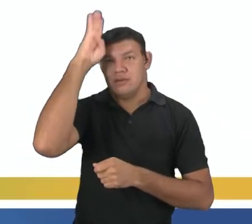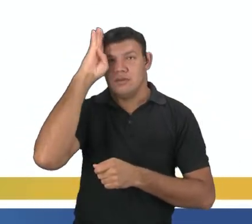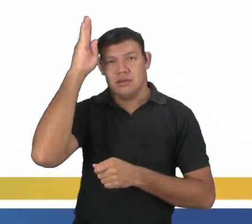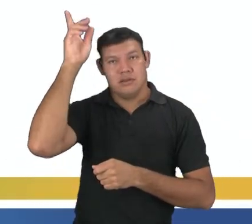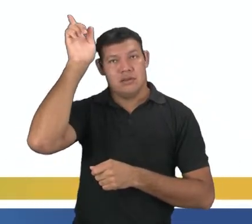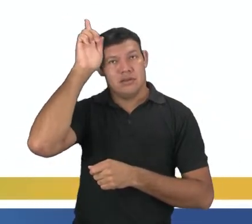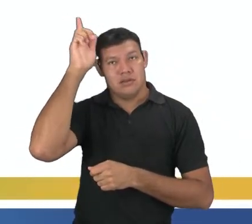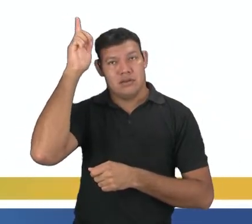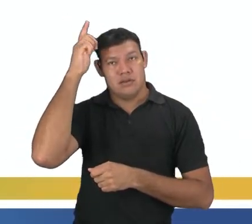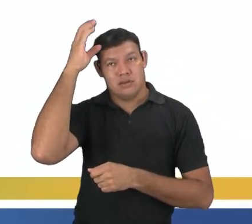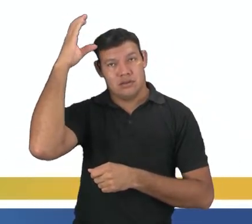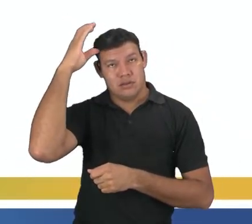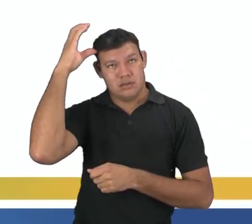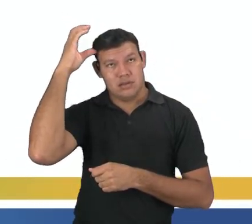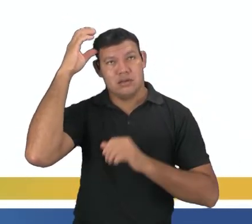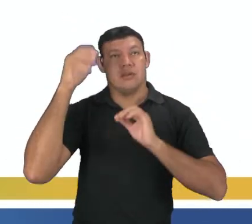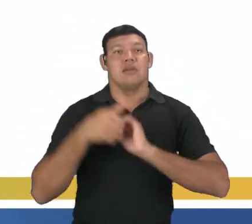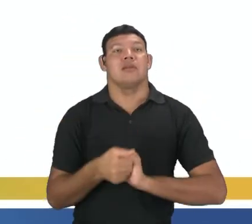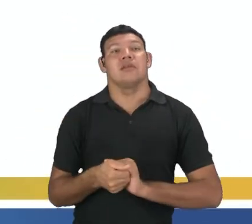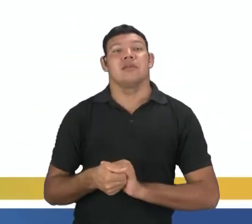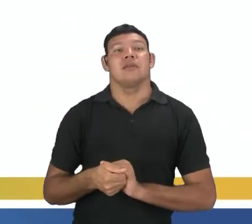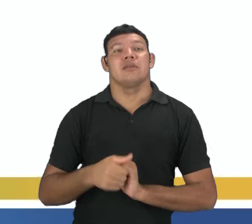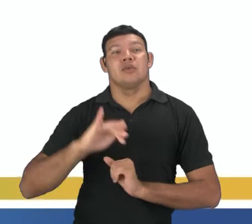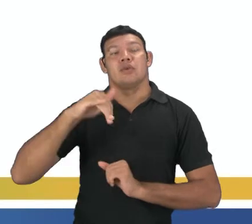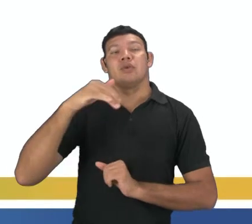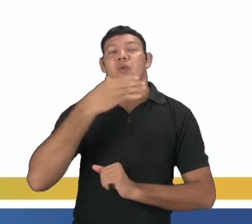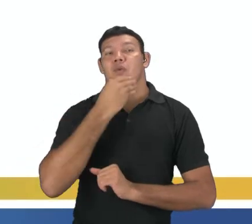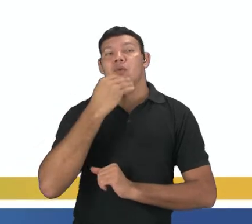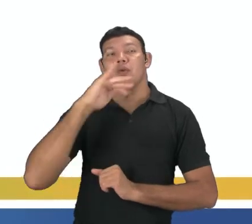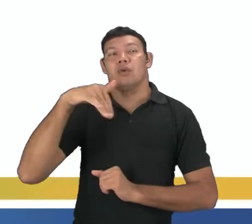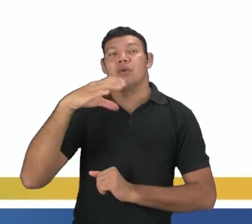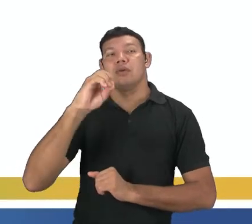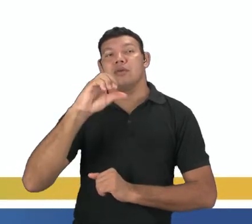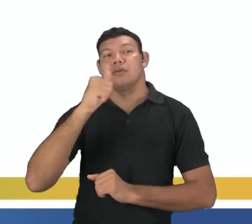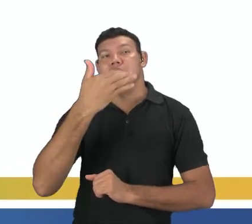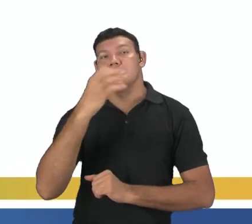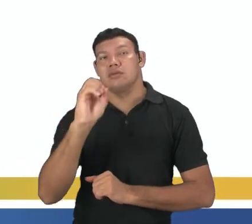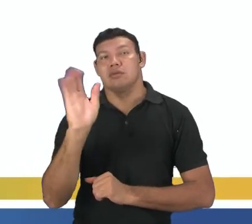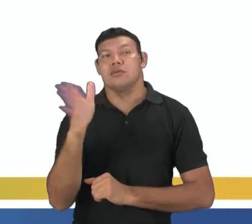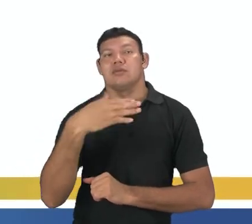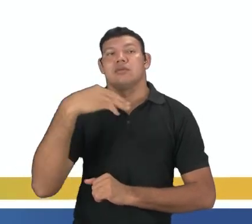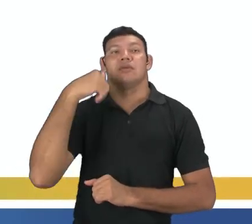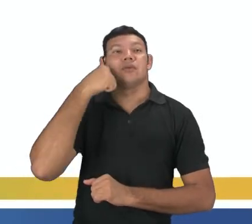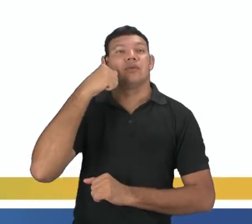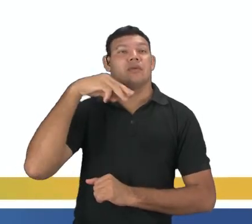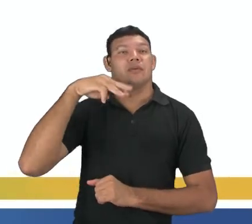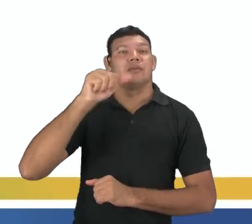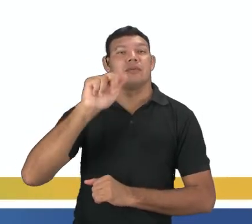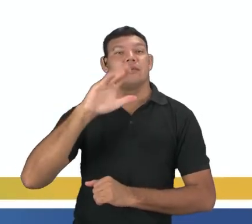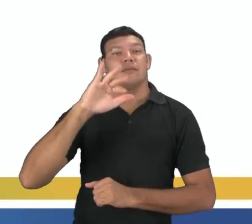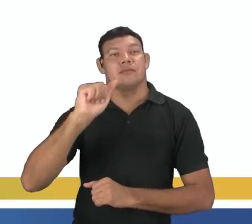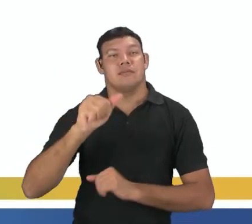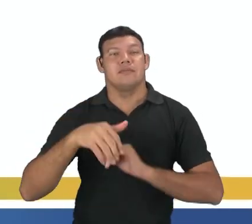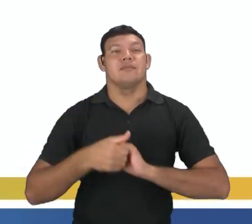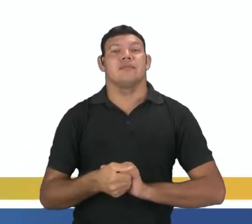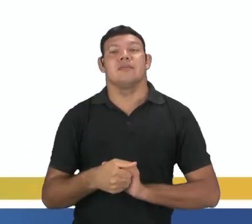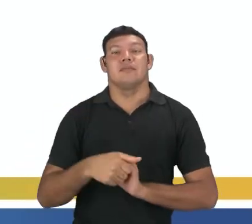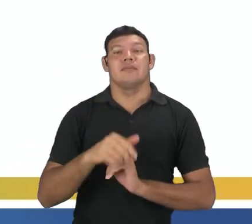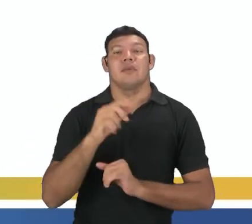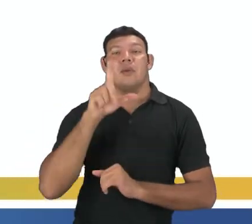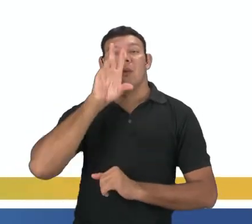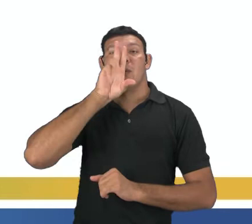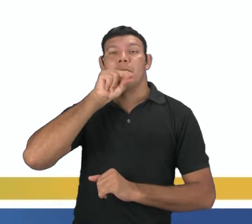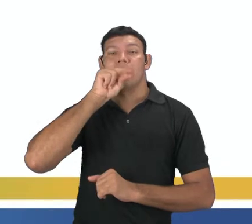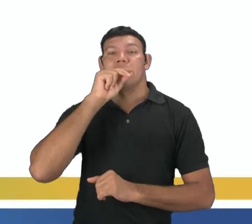Patinho Feio, O Gato de Botas, Rapunzel, A Pequena Sereia, Os 3 Porquinhos, O Pequeno